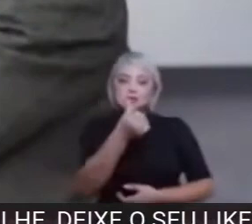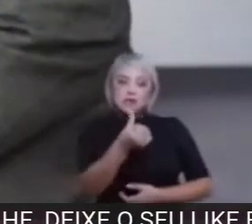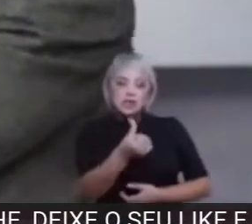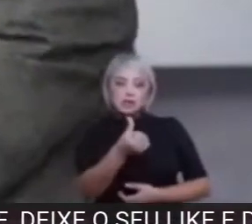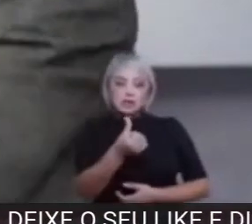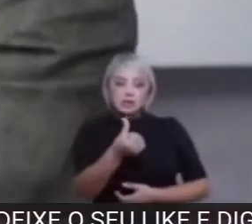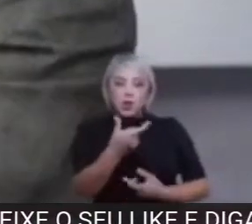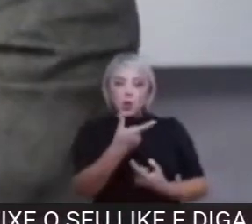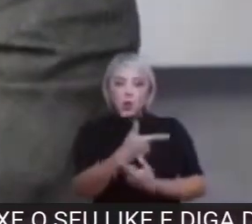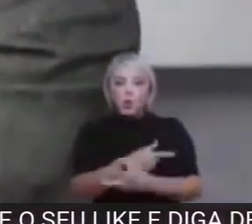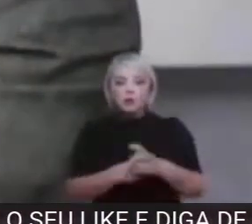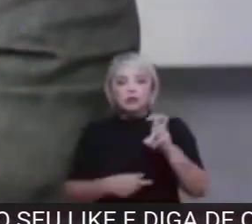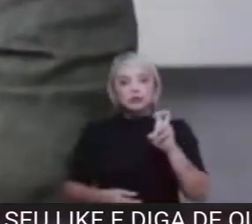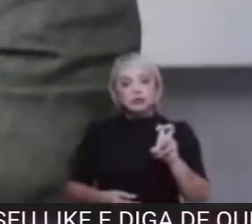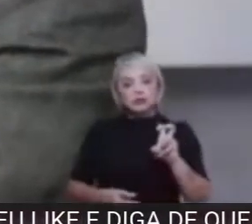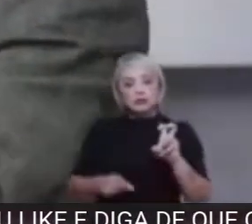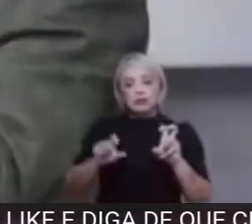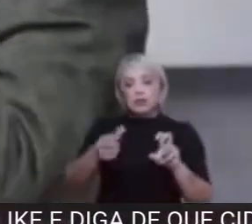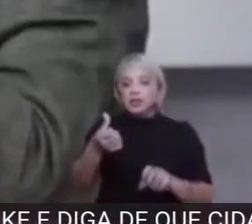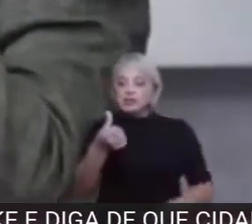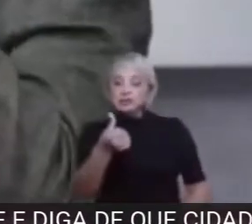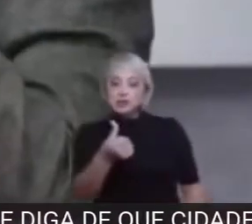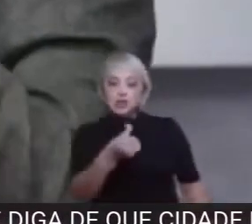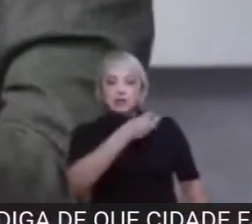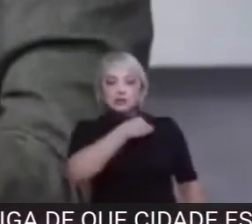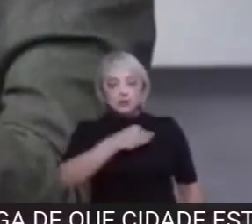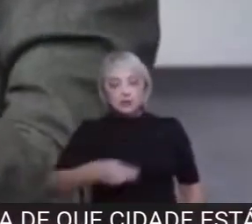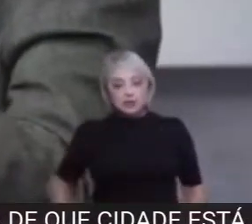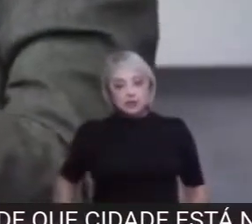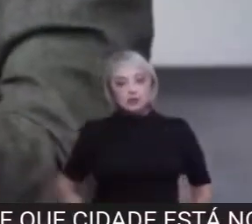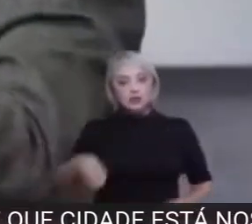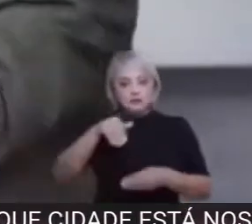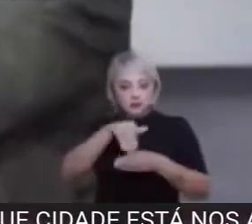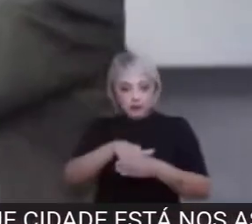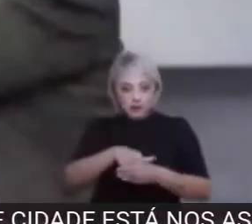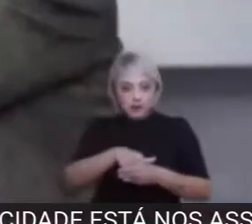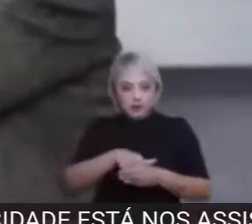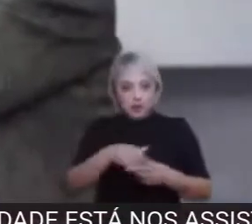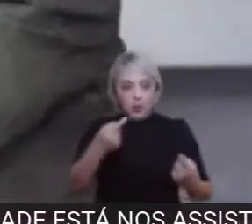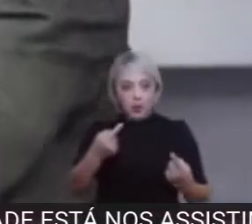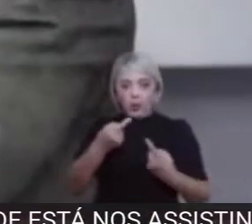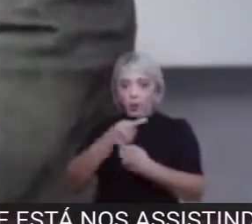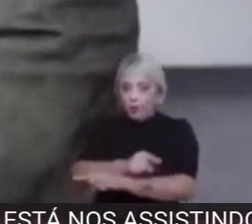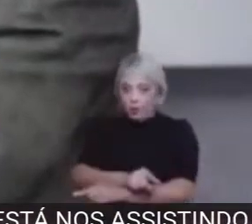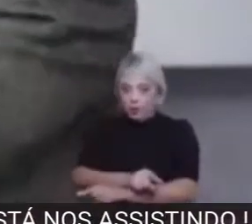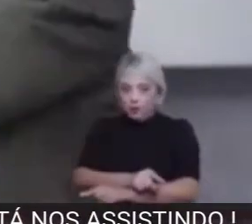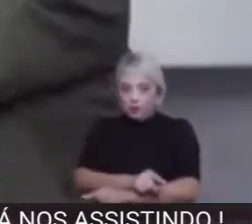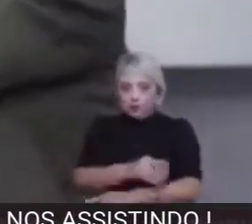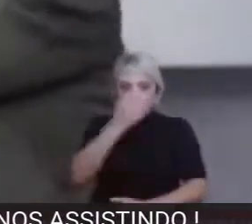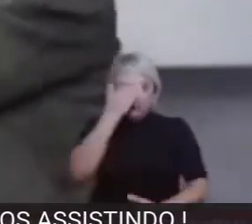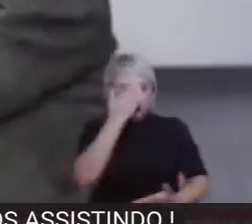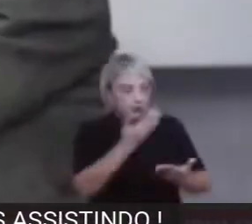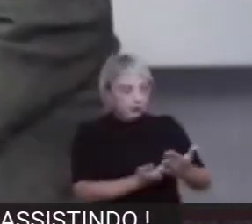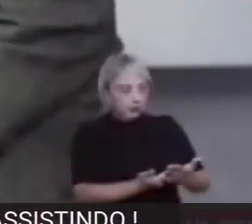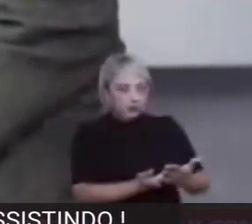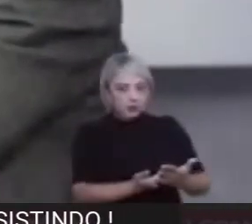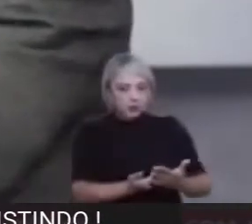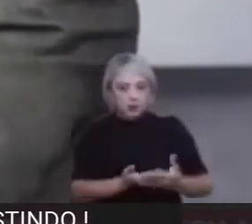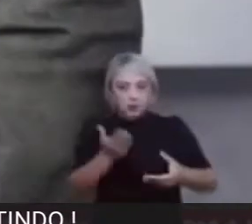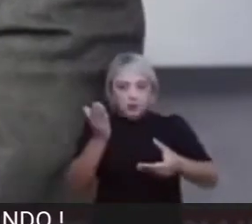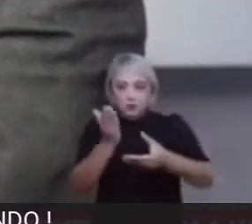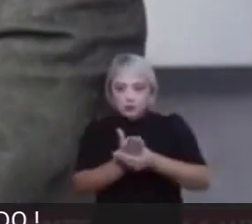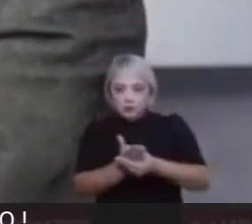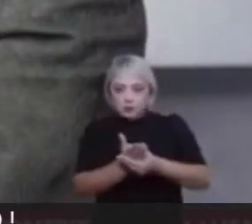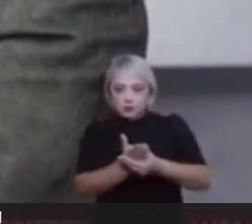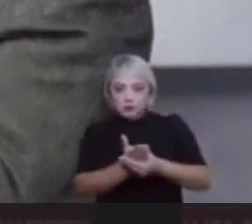E desses 6 ministros que votaram contra o reconhecimento do trânsito julgado, portanto, contra o